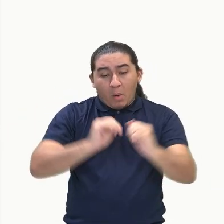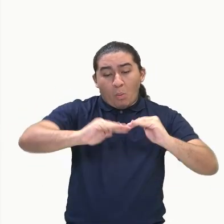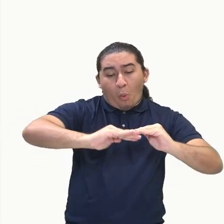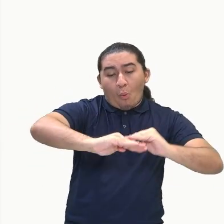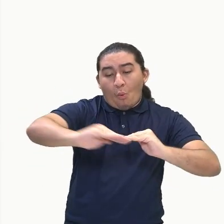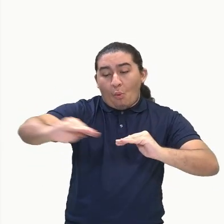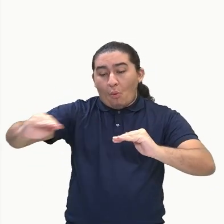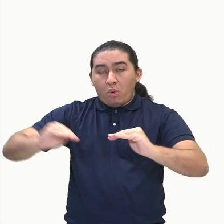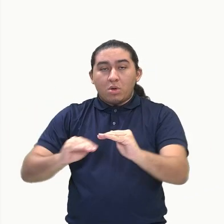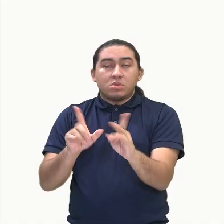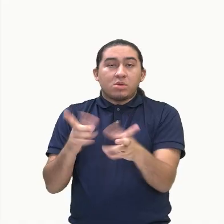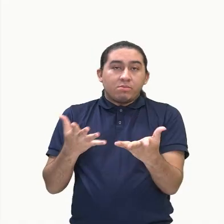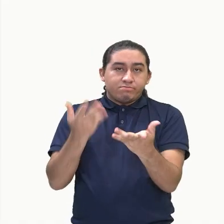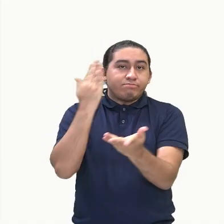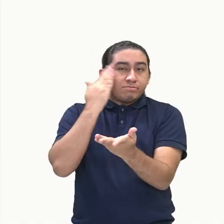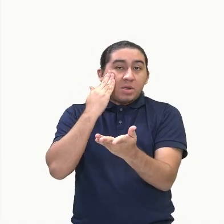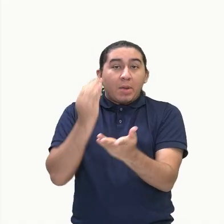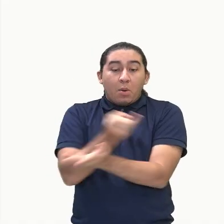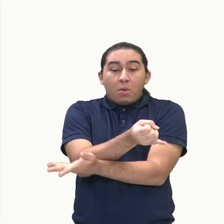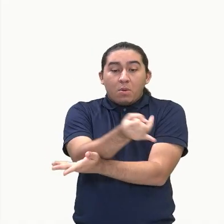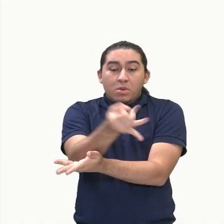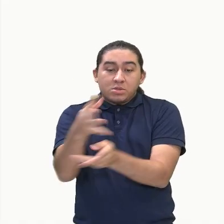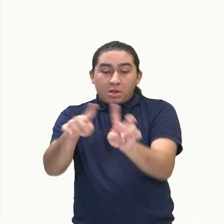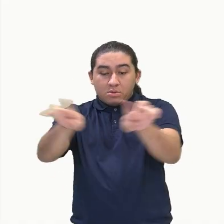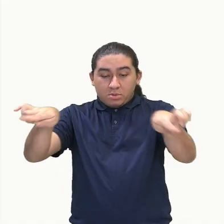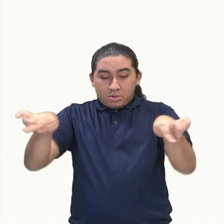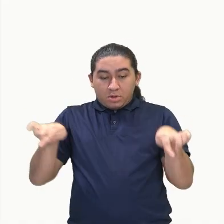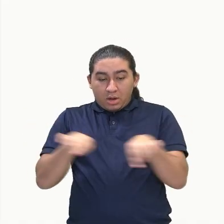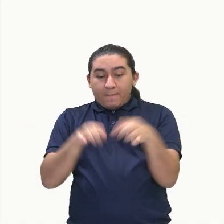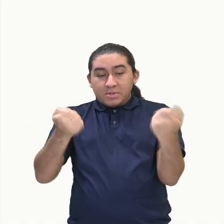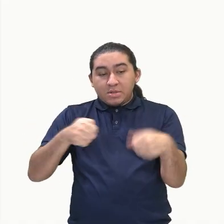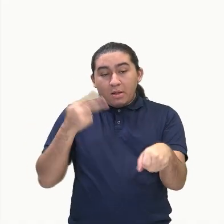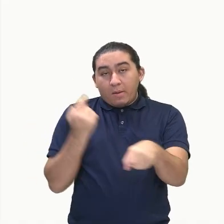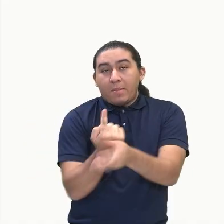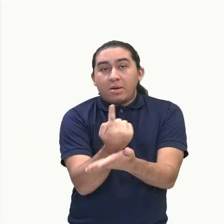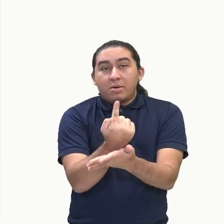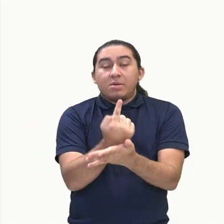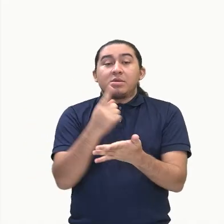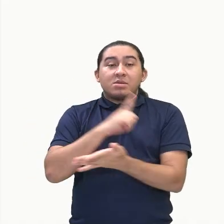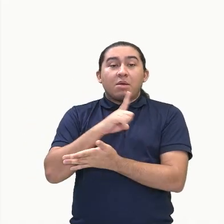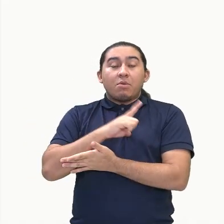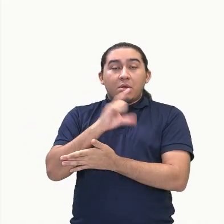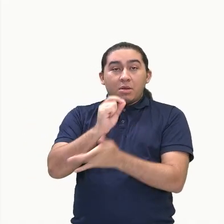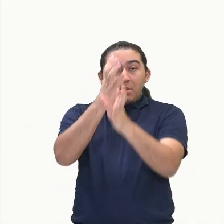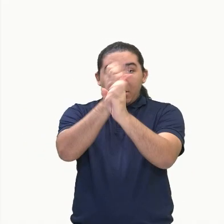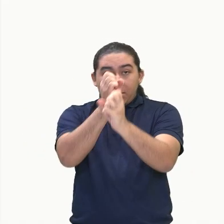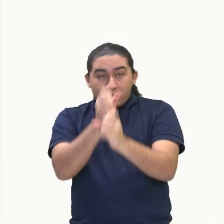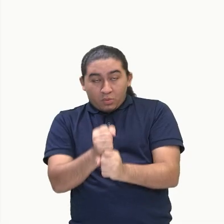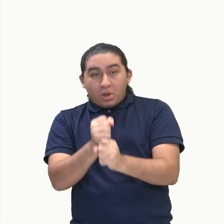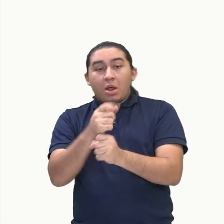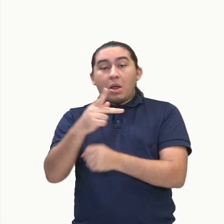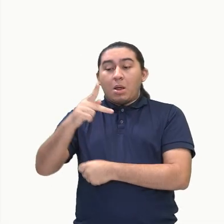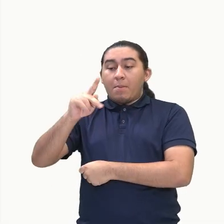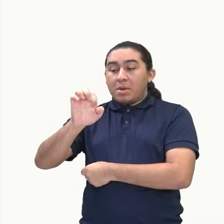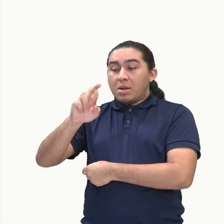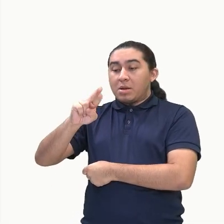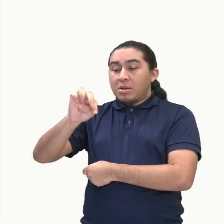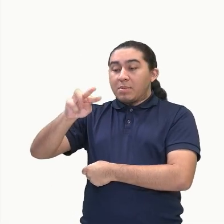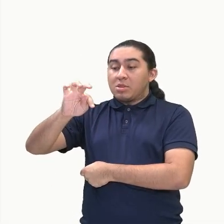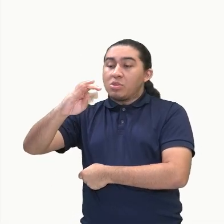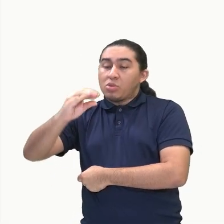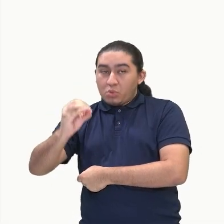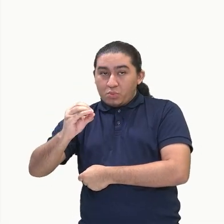o tamanho, a quantidade de rodapé que eu preciso comprar, eu calculo o perímetro. Outro exemplo de